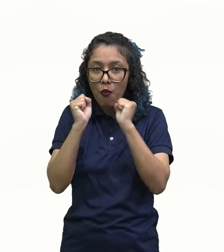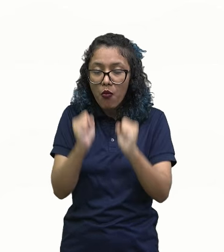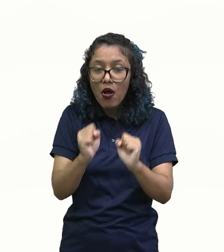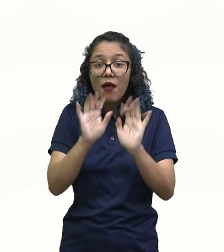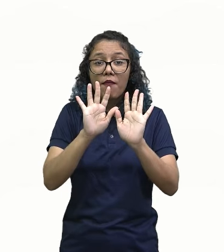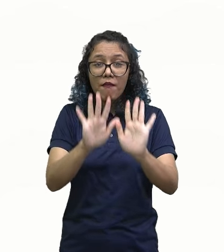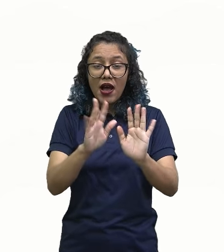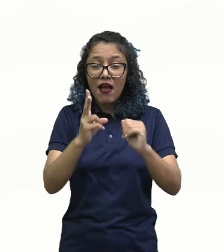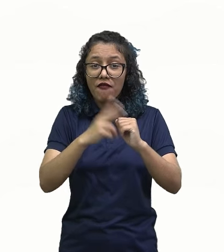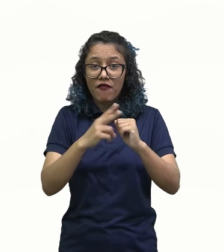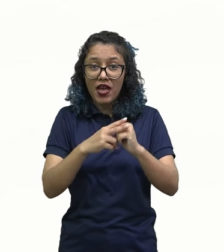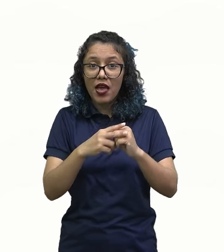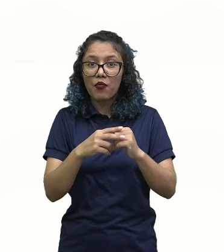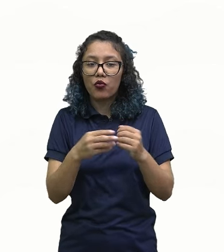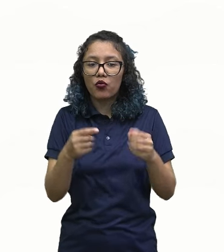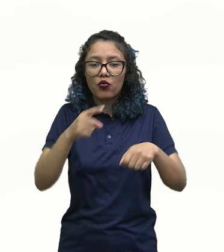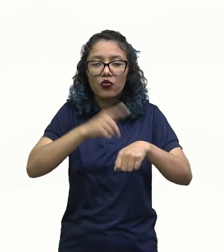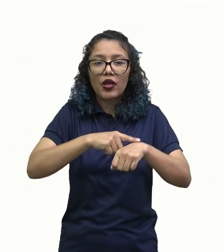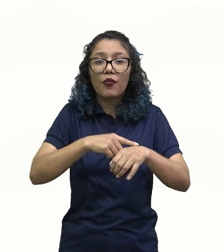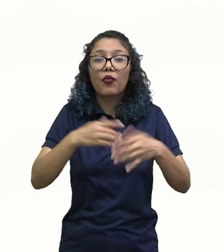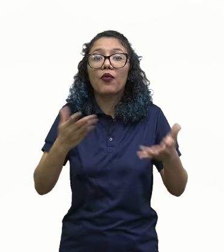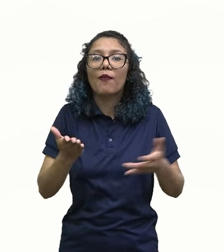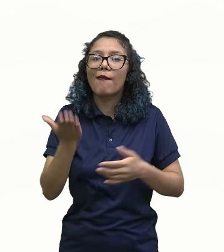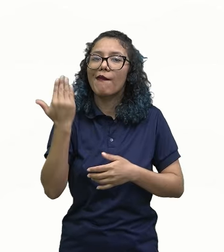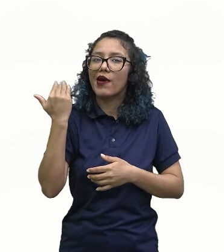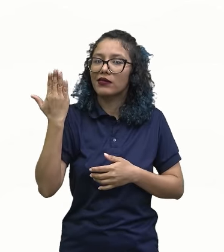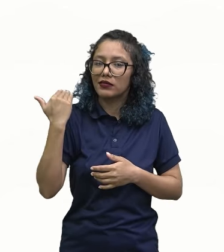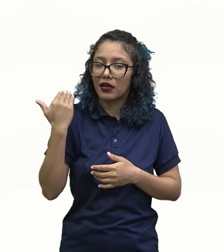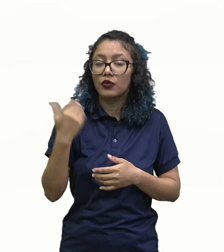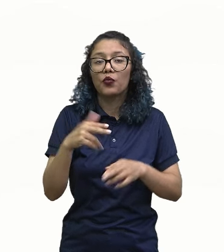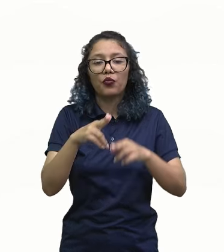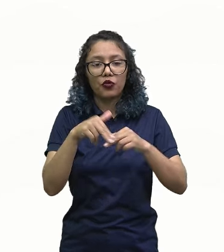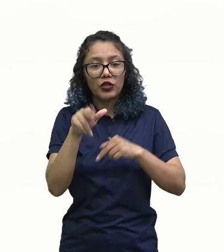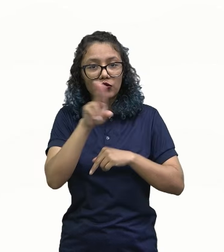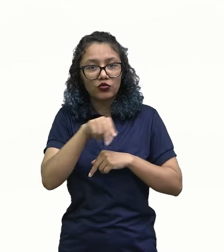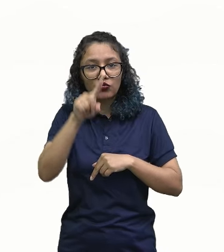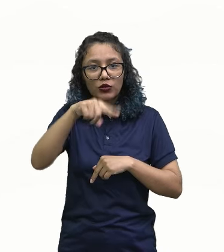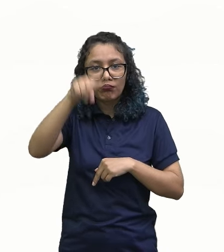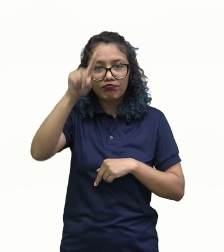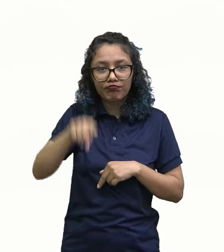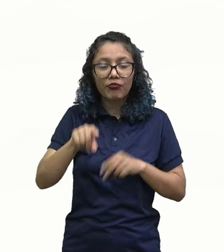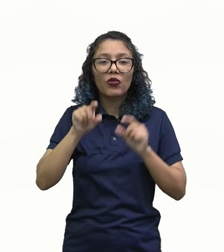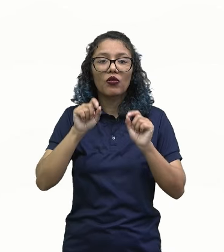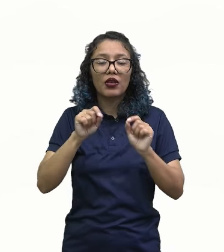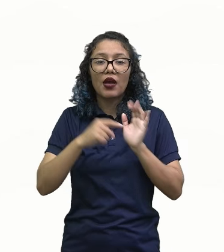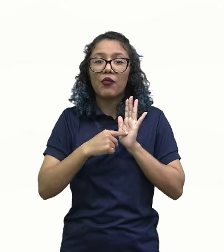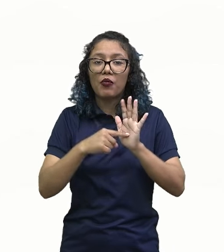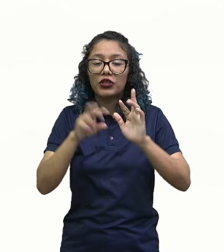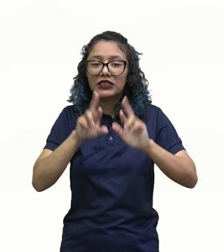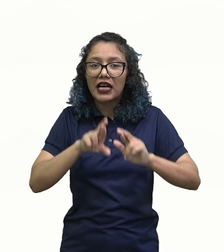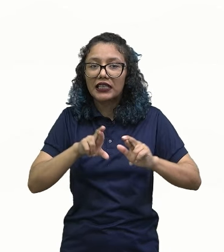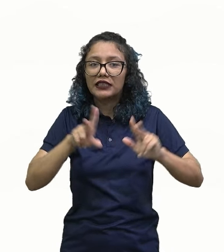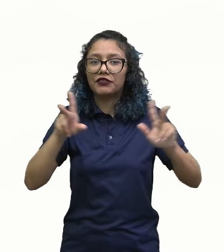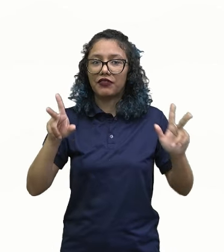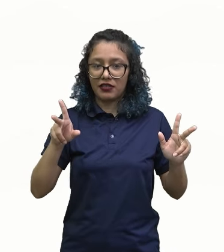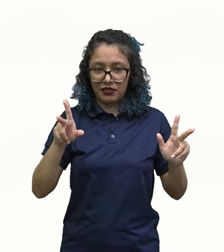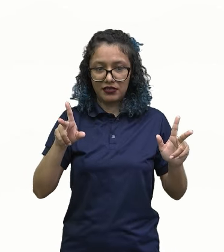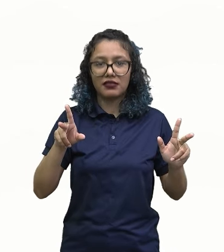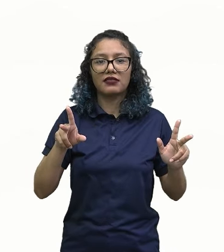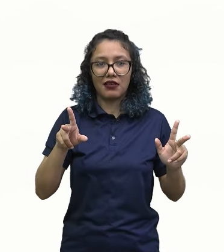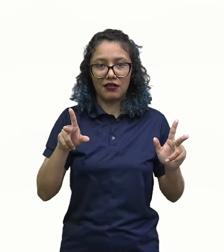pôde estudar, por exemplo. Então, eu uso o acento diferencial justamente para fazer o que, meu povo? A